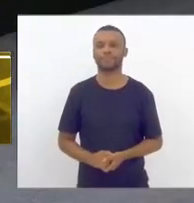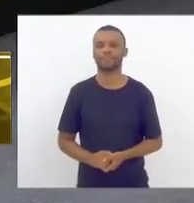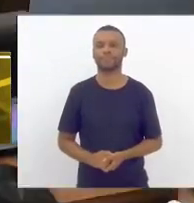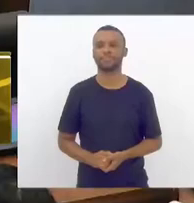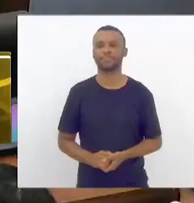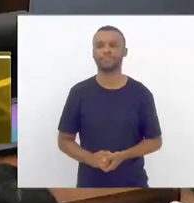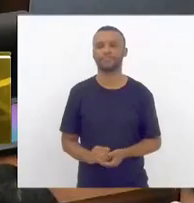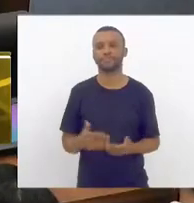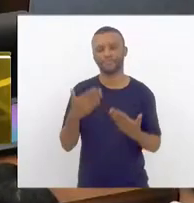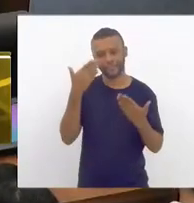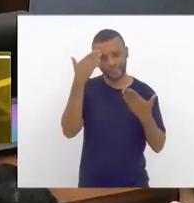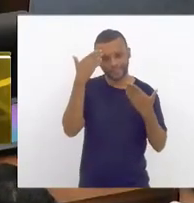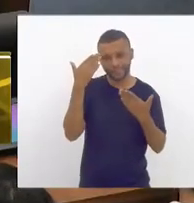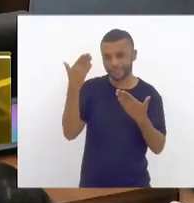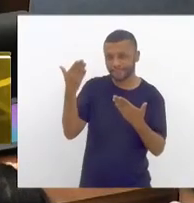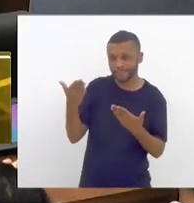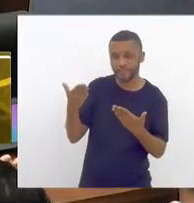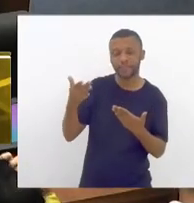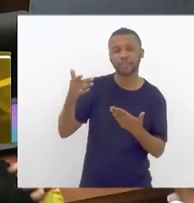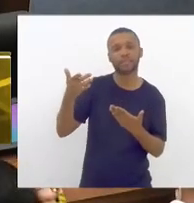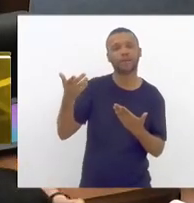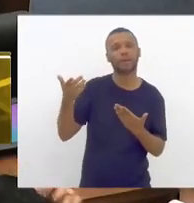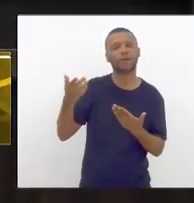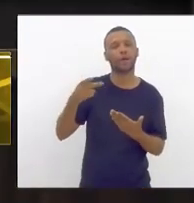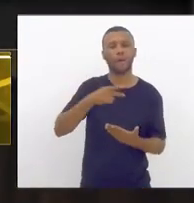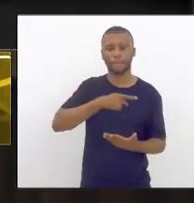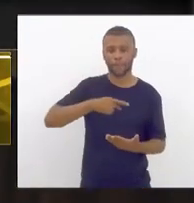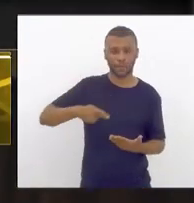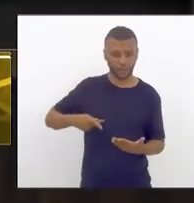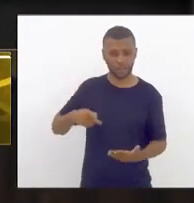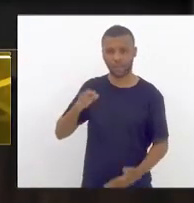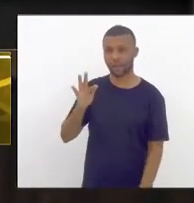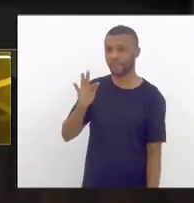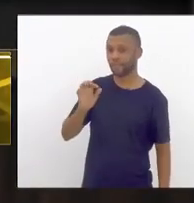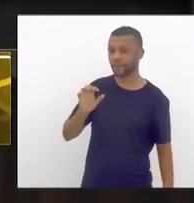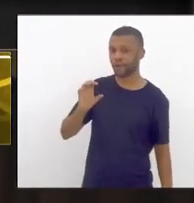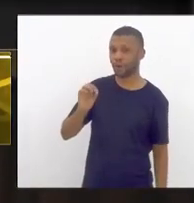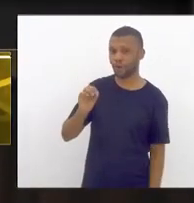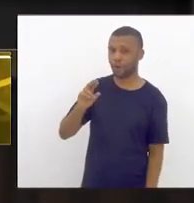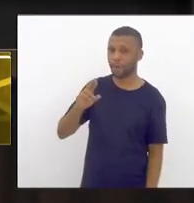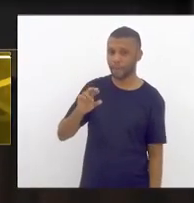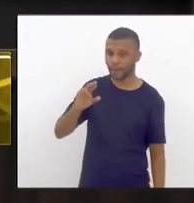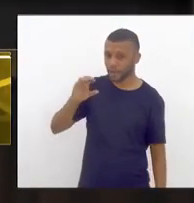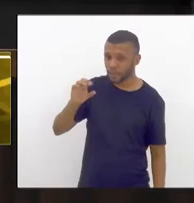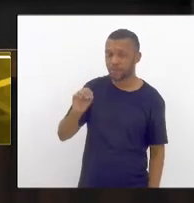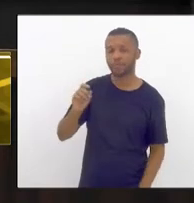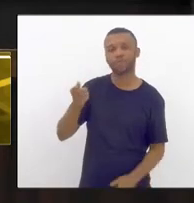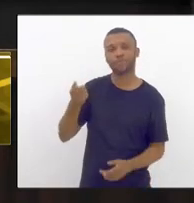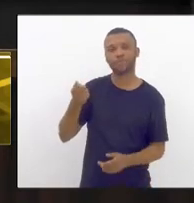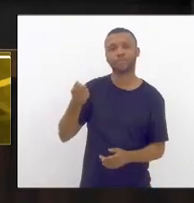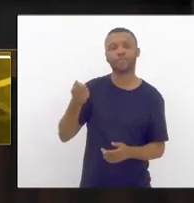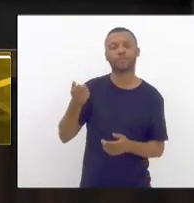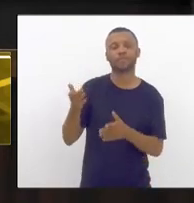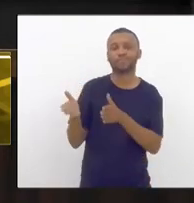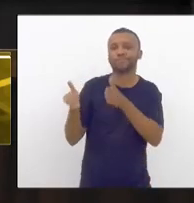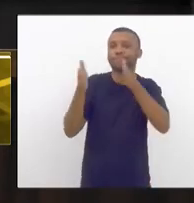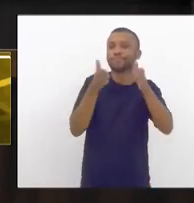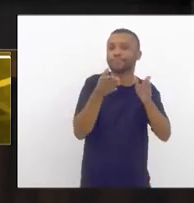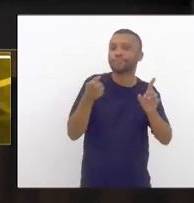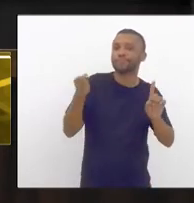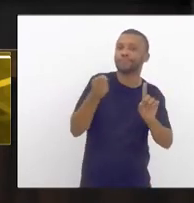agradecendo excelentíssimo senhor presidente da Fecomércio Dr Antônio Florence de Queiroz passa a palavra